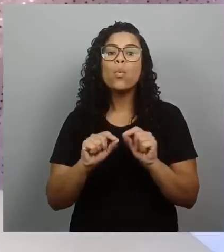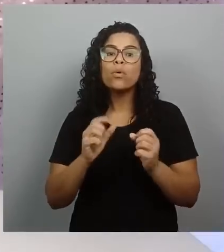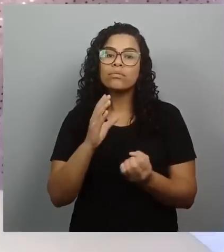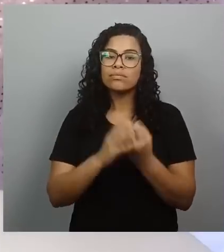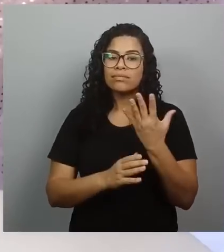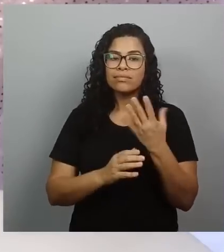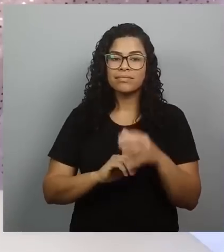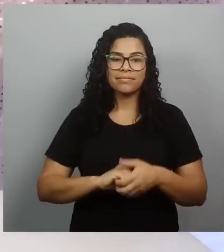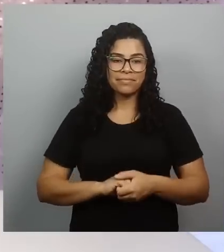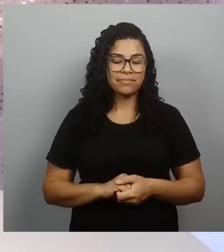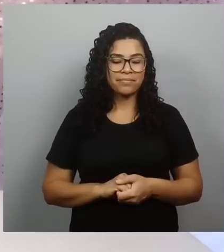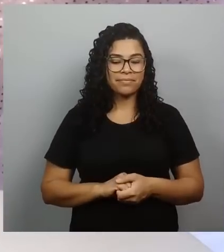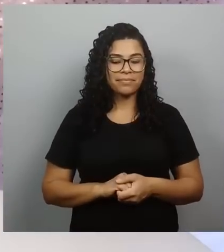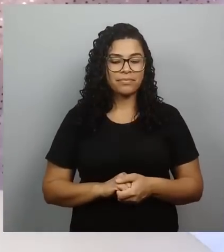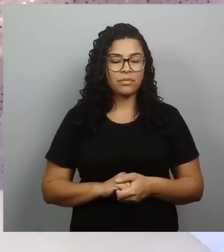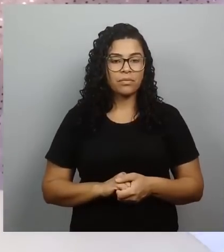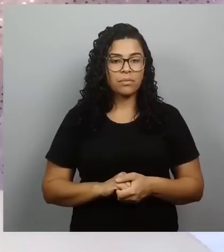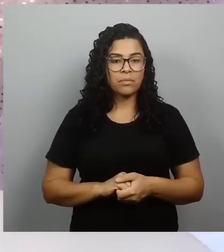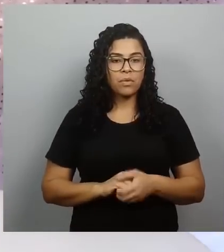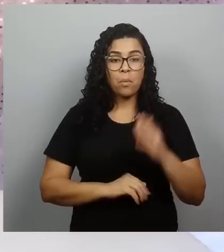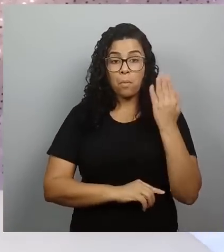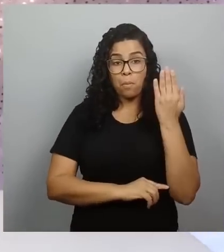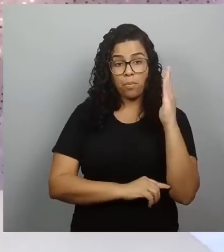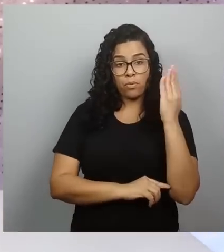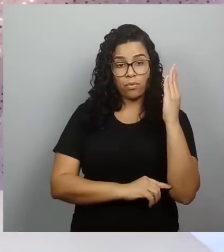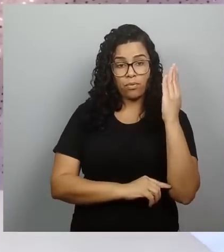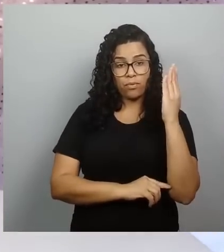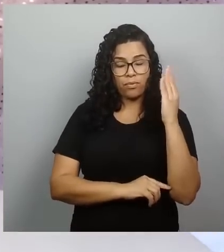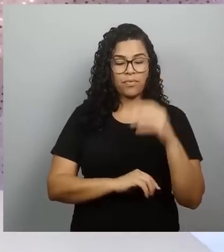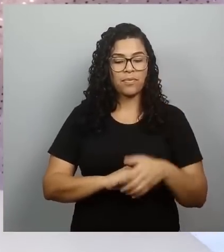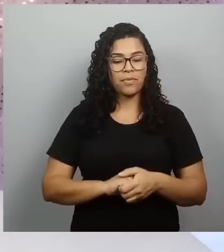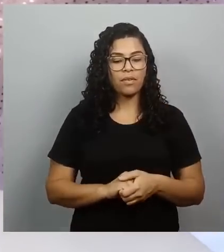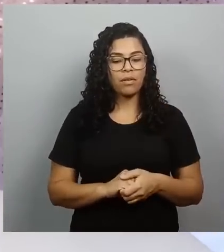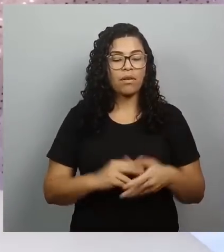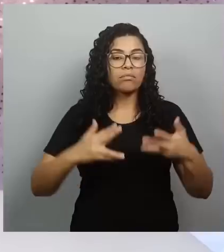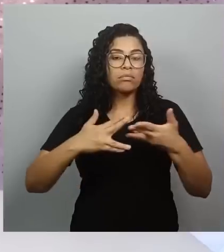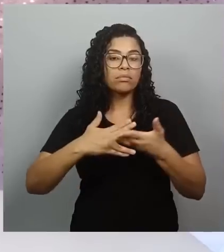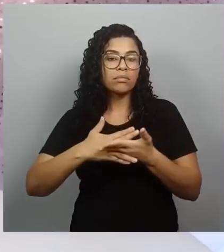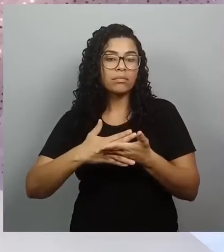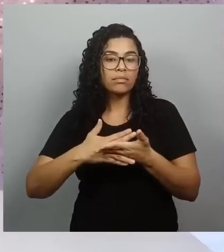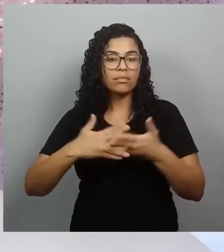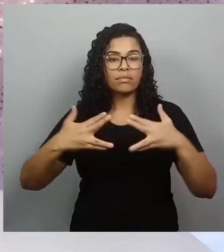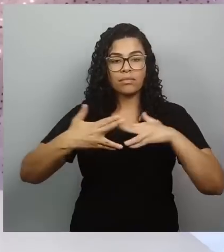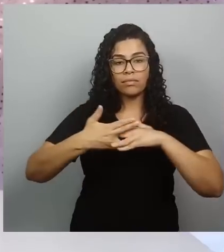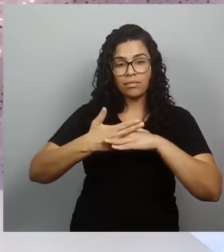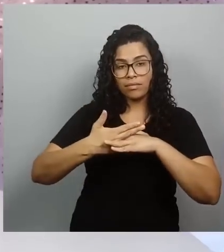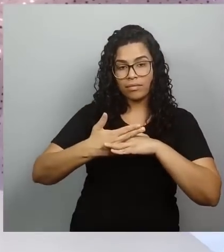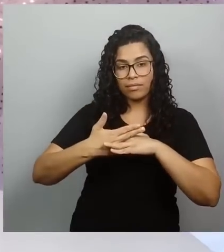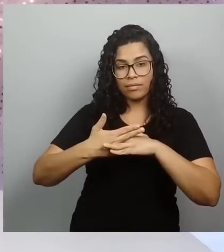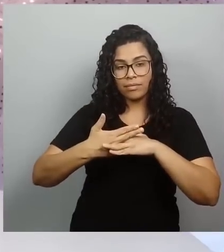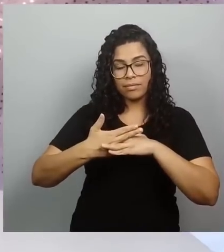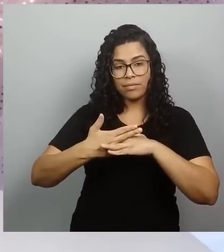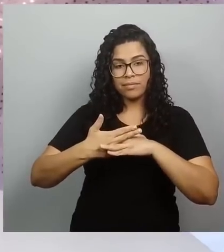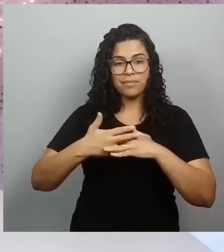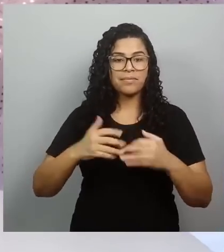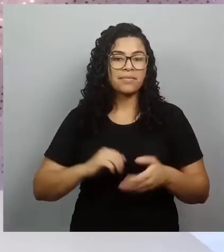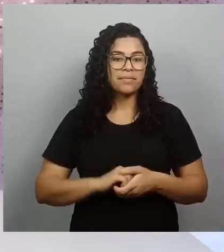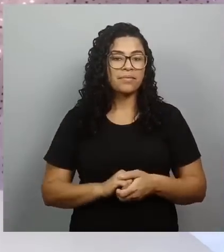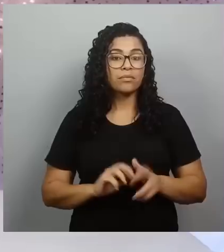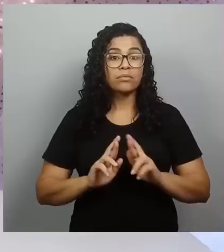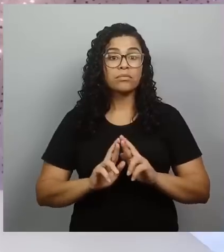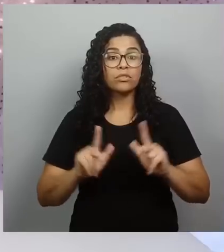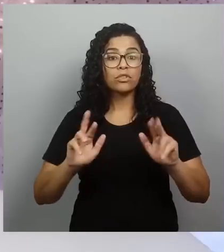criei? Um tipo de um boneco, olha aqui, com encaixes de papelão